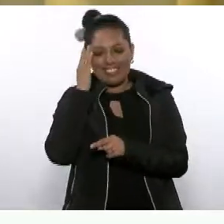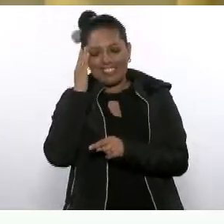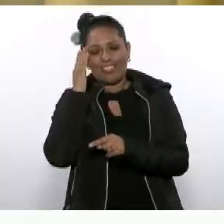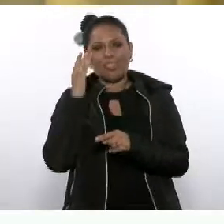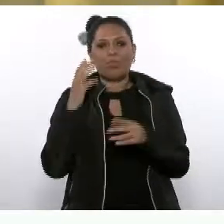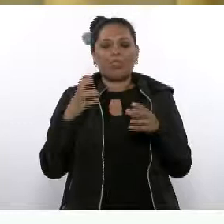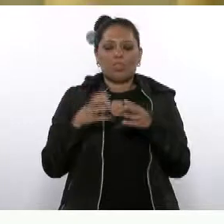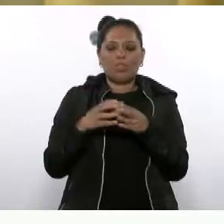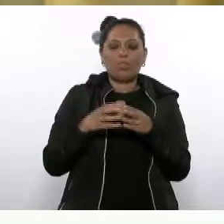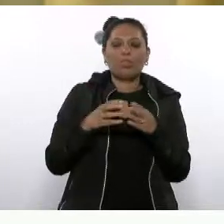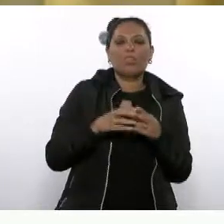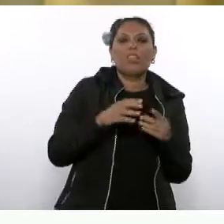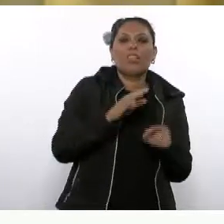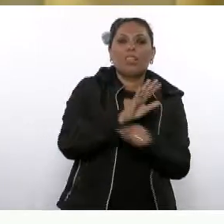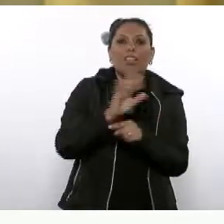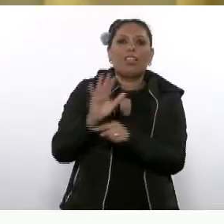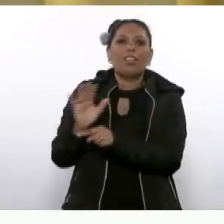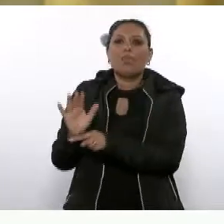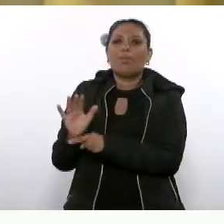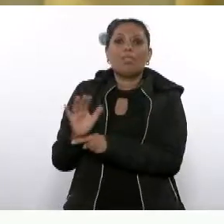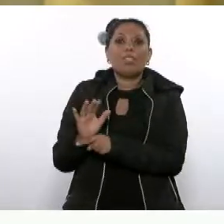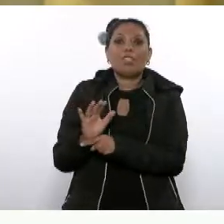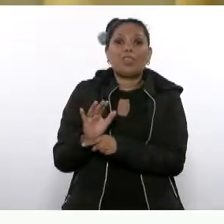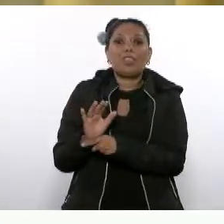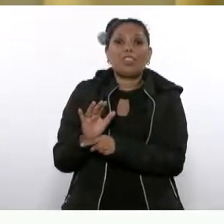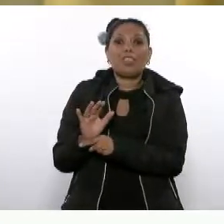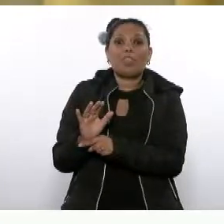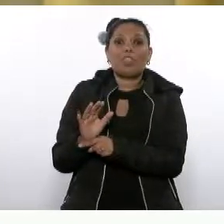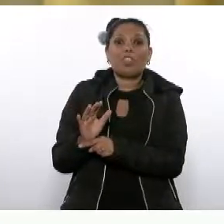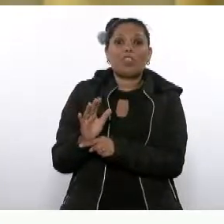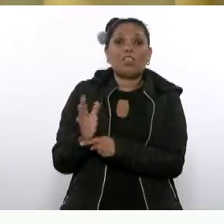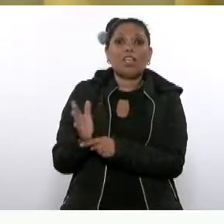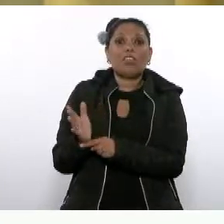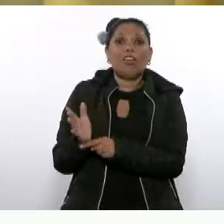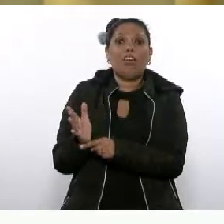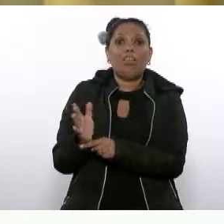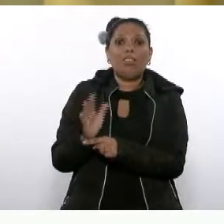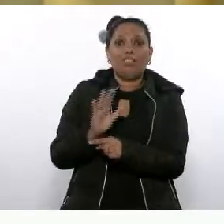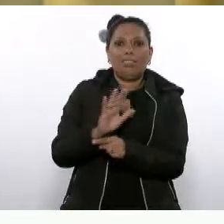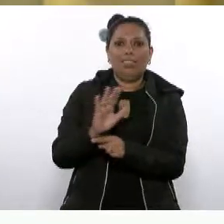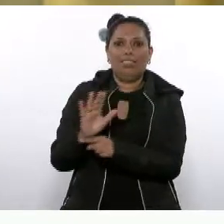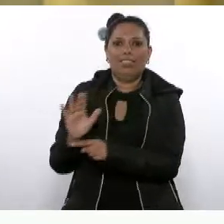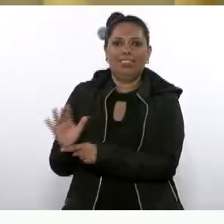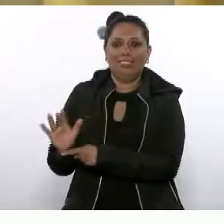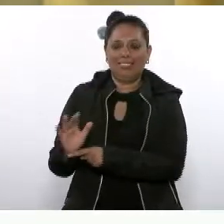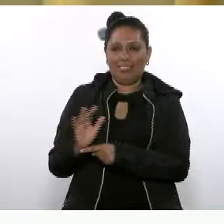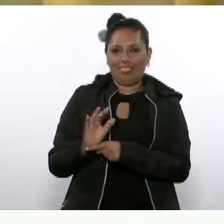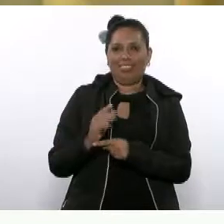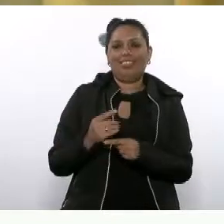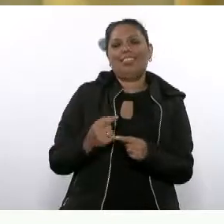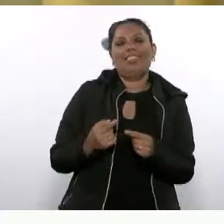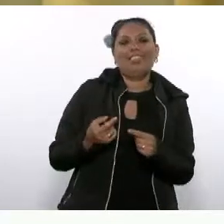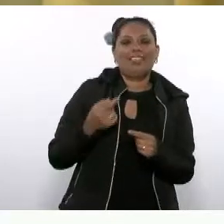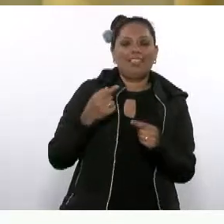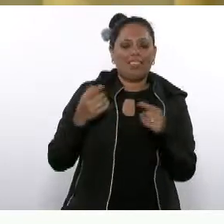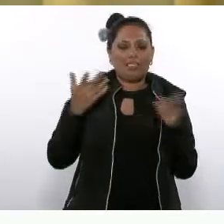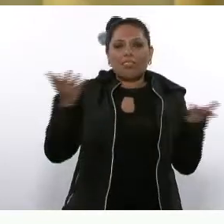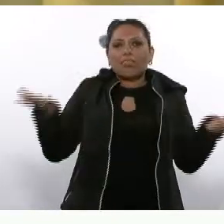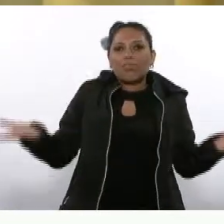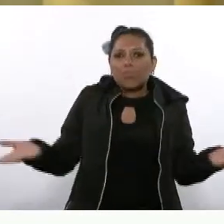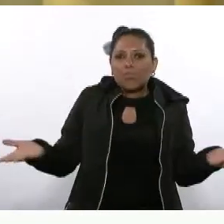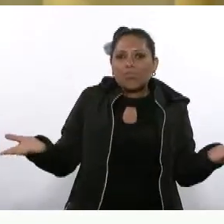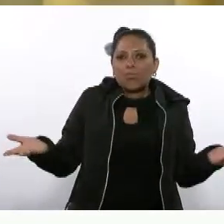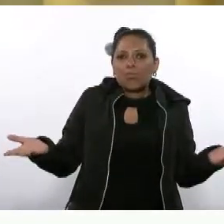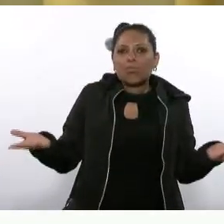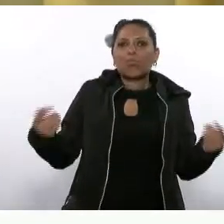de atendimento ao público, incluindo os órgãos de atendimento às mulheres em situação de violência, como abrigo, centro especializado de atendimento à mulher. É o